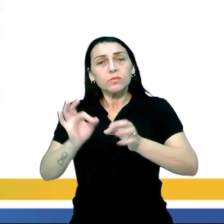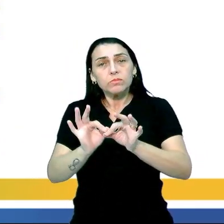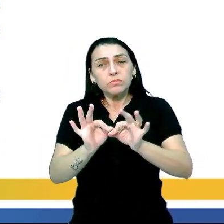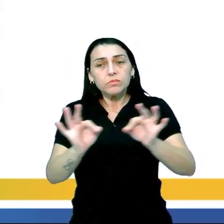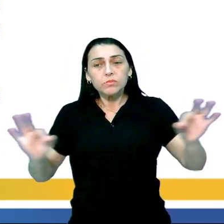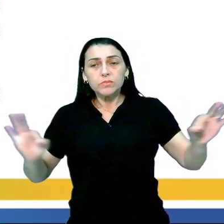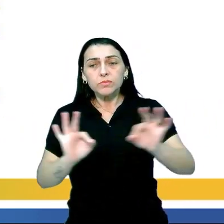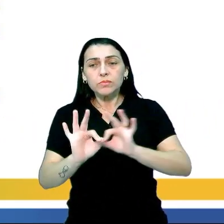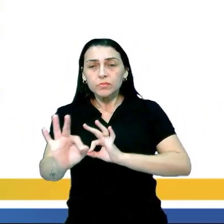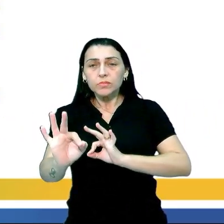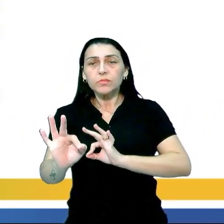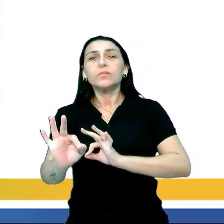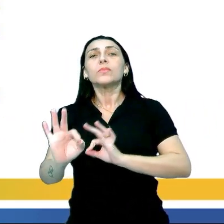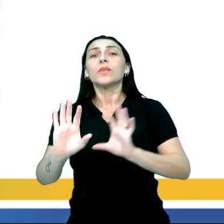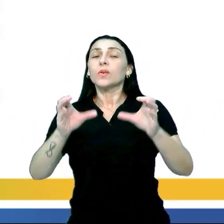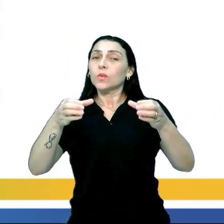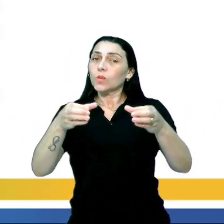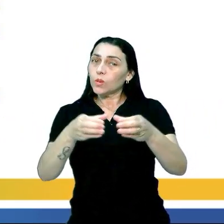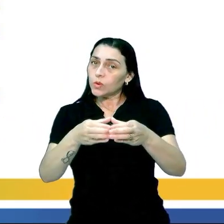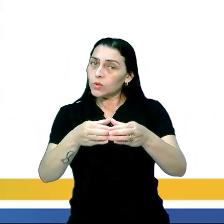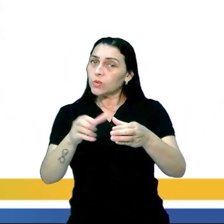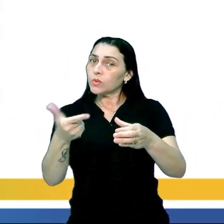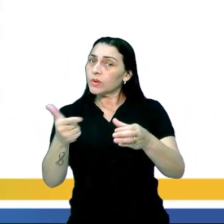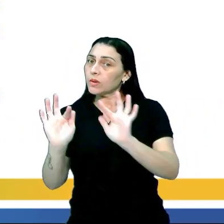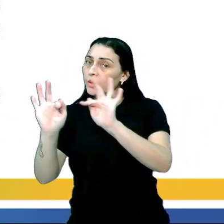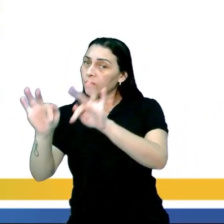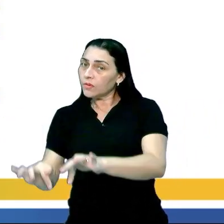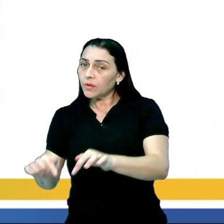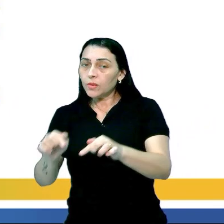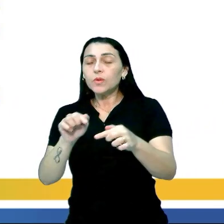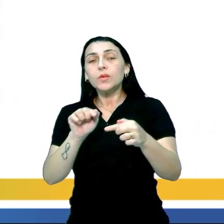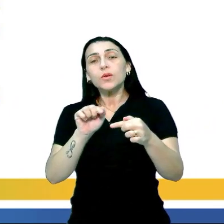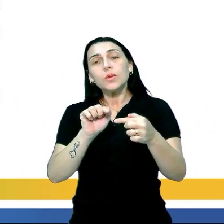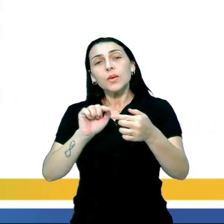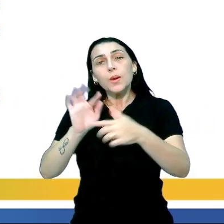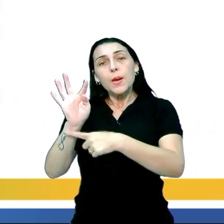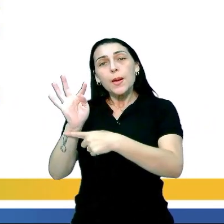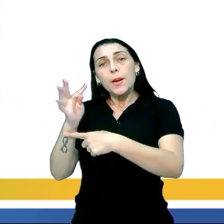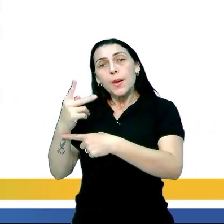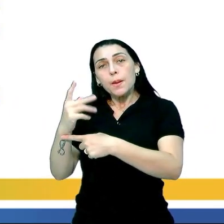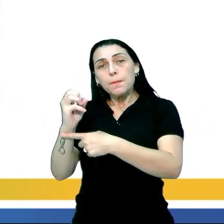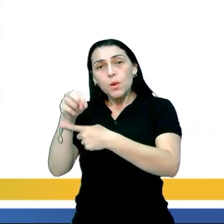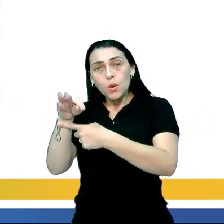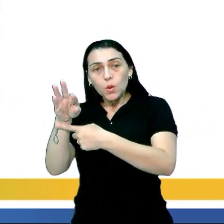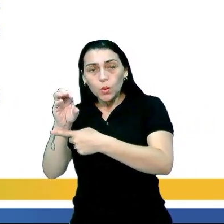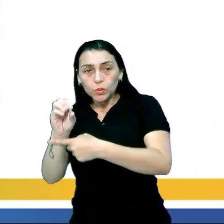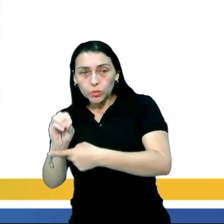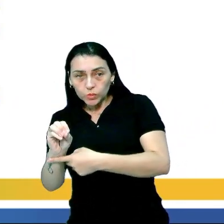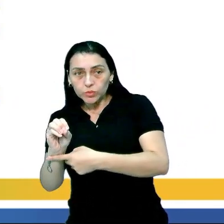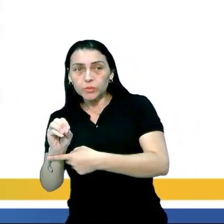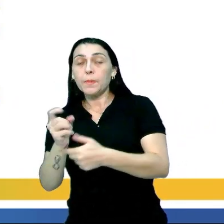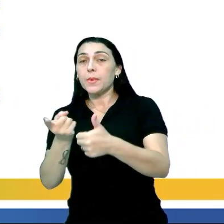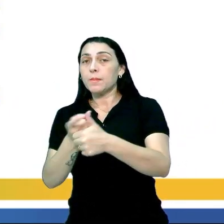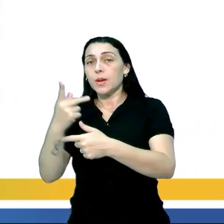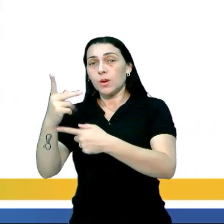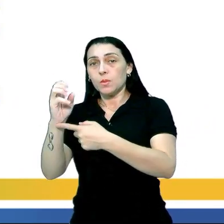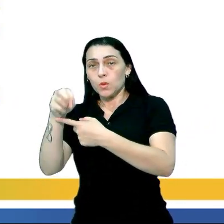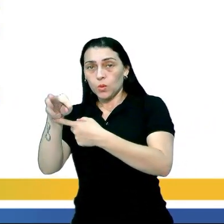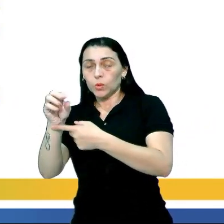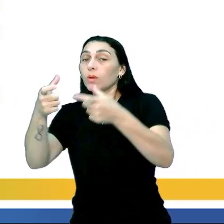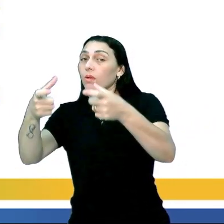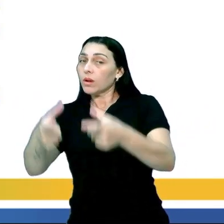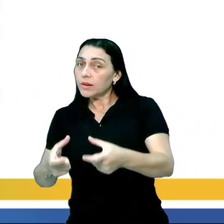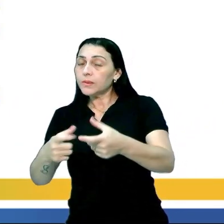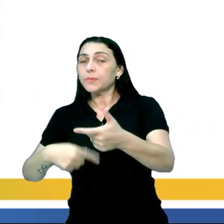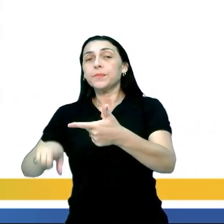comprimento. A reta é um conjunto infinito de pontos. Vamos lá, nós estamos só crescendo. Primeiro ponto, que é somente uma